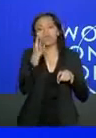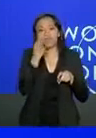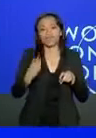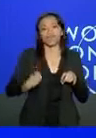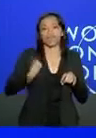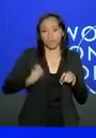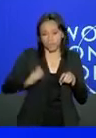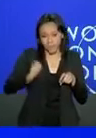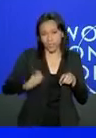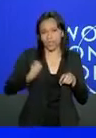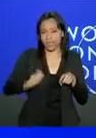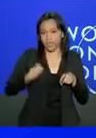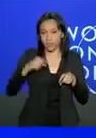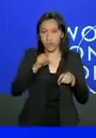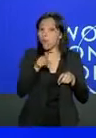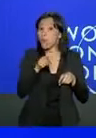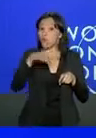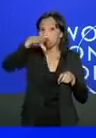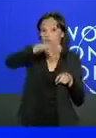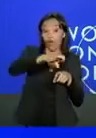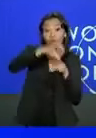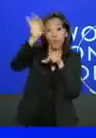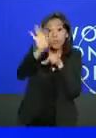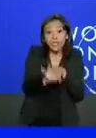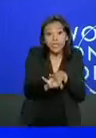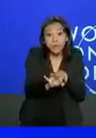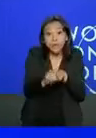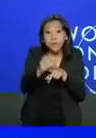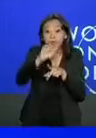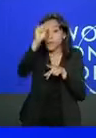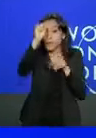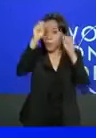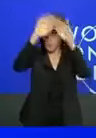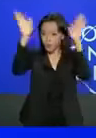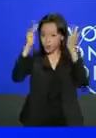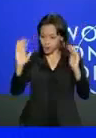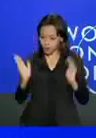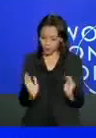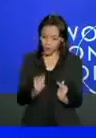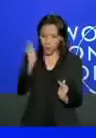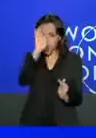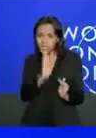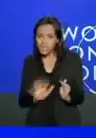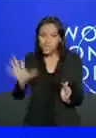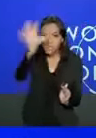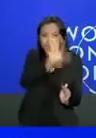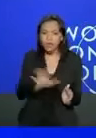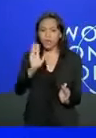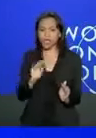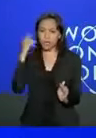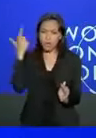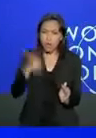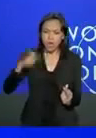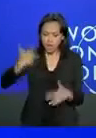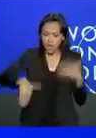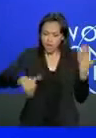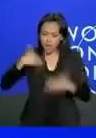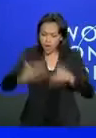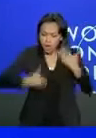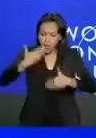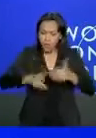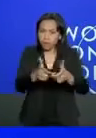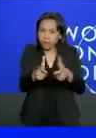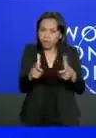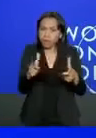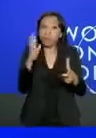em apenas 9% do nosso território e cresce graças à sua tecnologia e graças